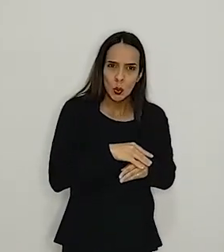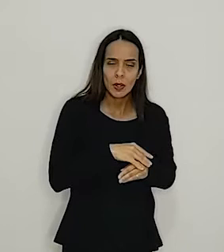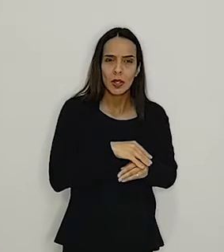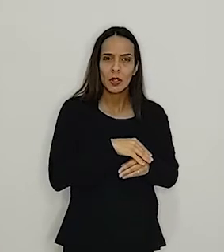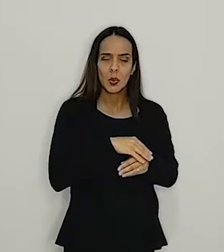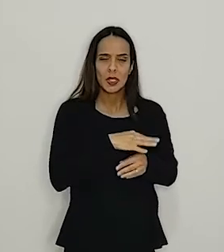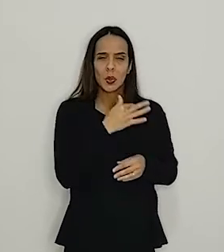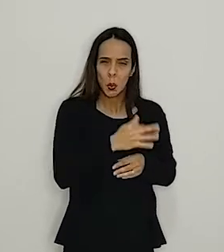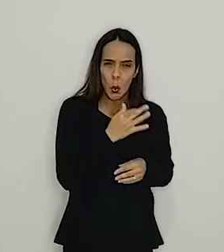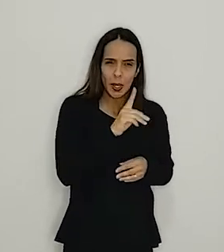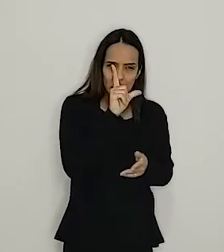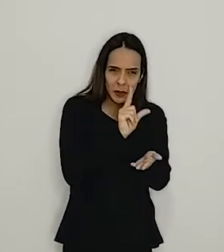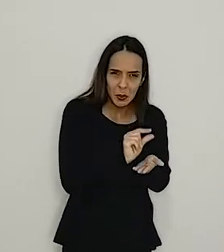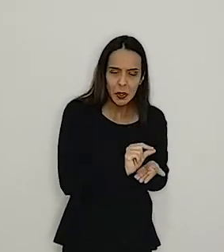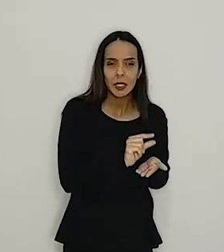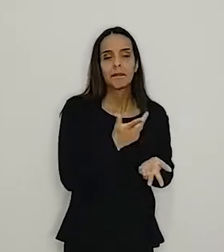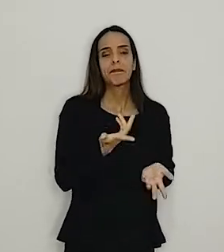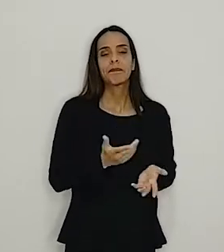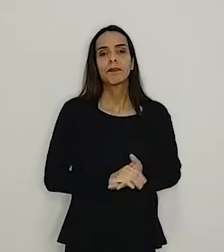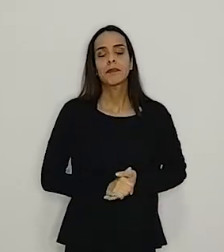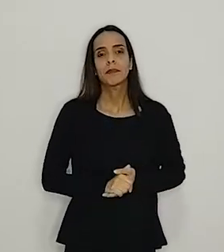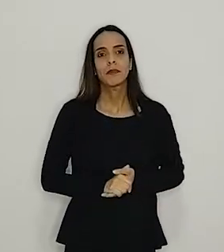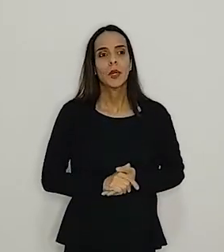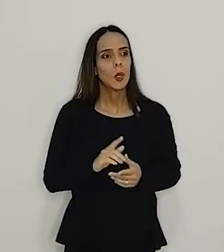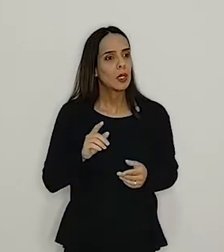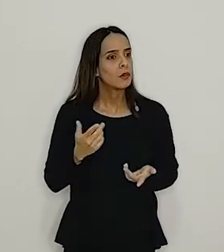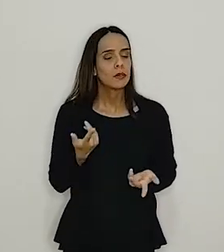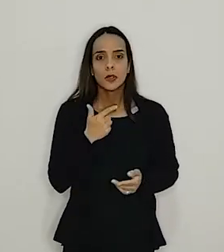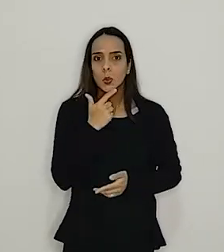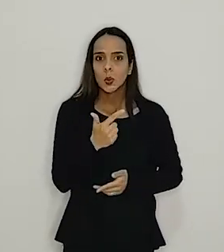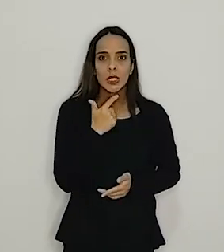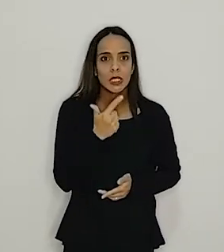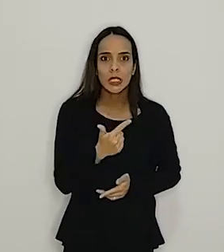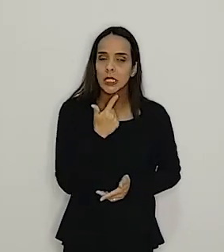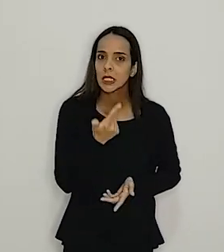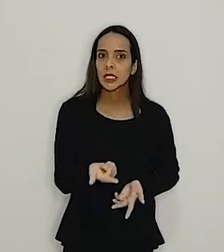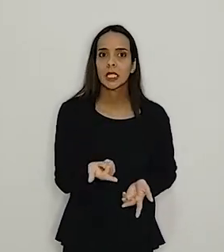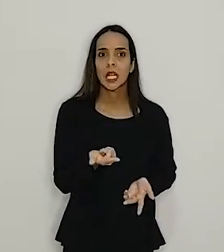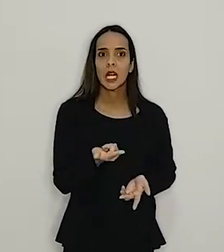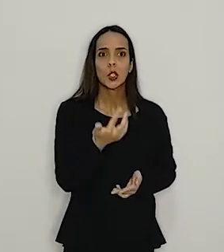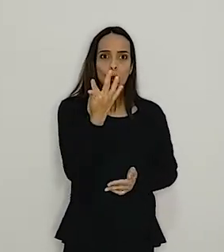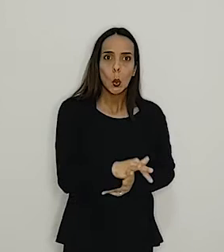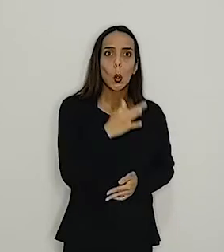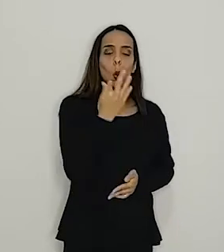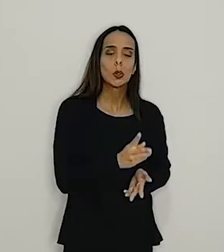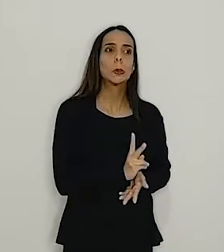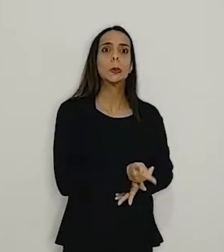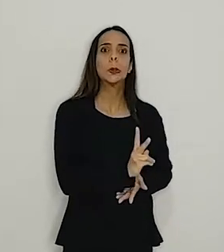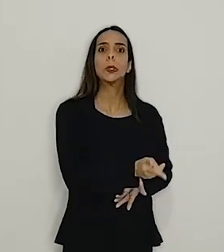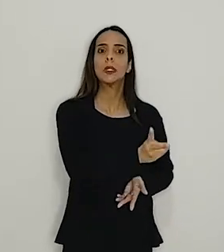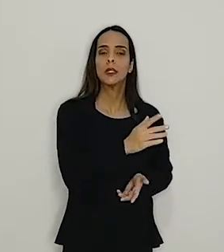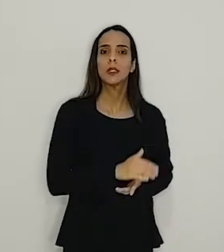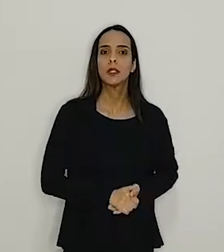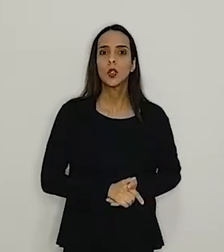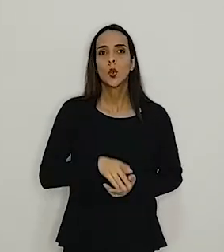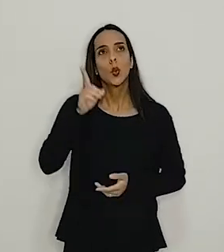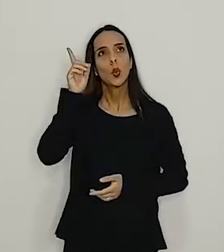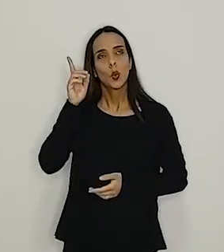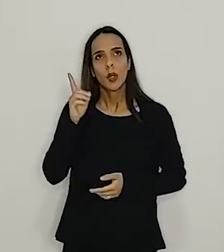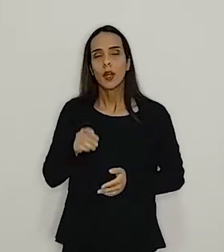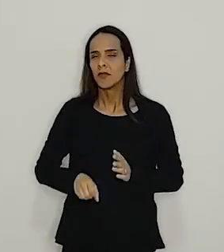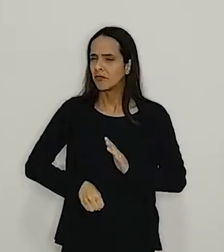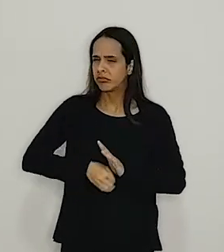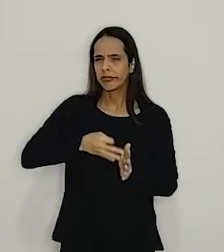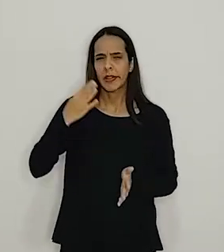otimizar a dor, com o propósito de diminuir aquela dor, e eu não conseguia resolver aquela dor. E todas as vezes que eu chegava